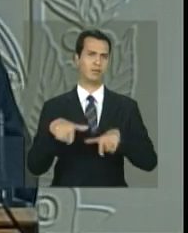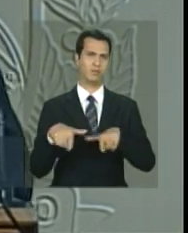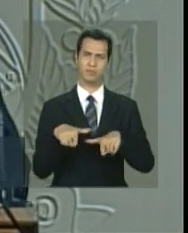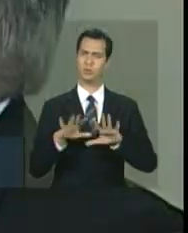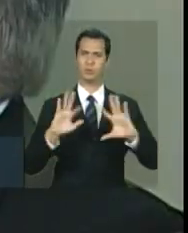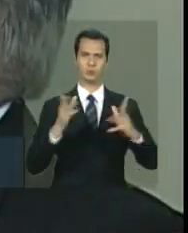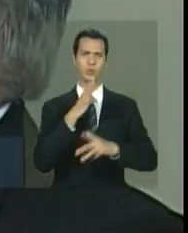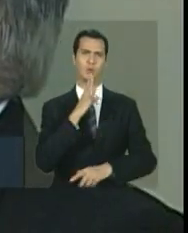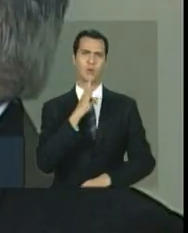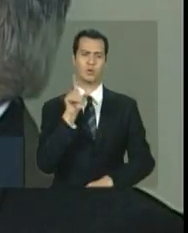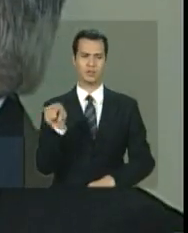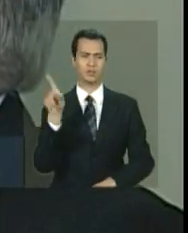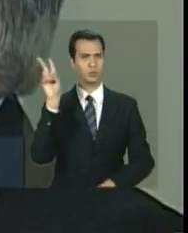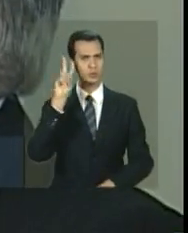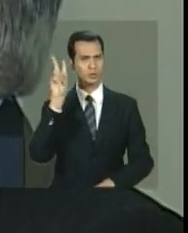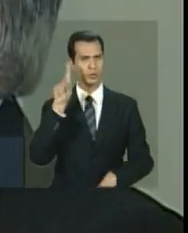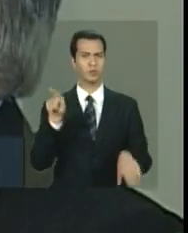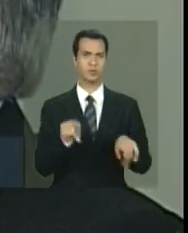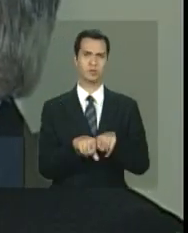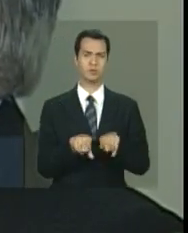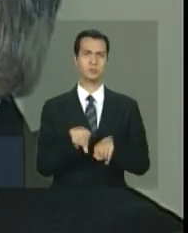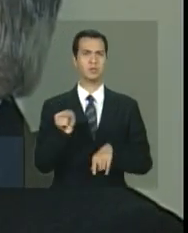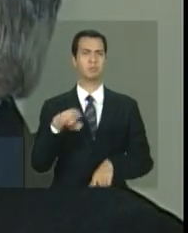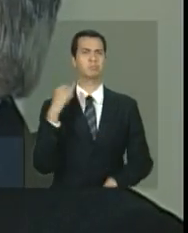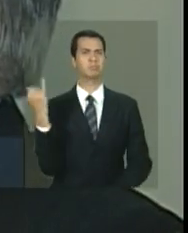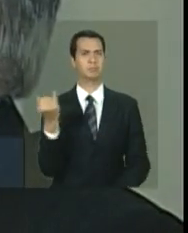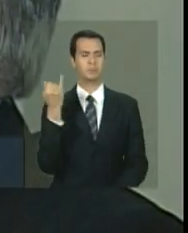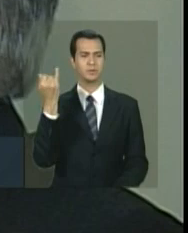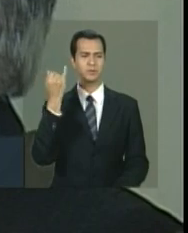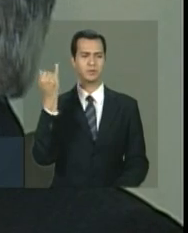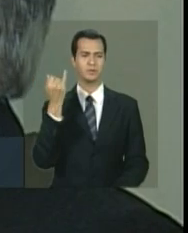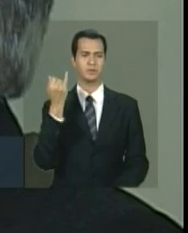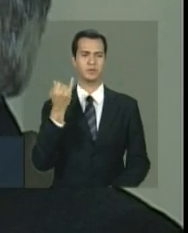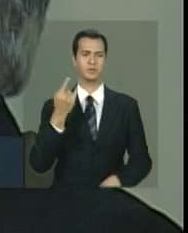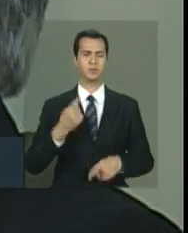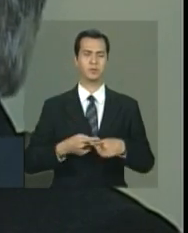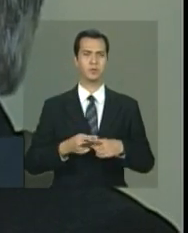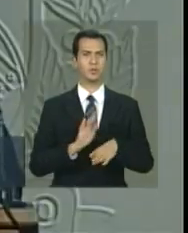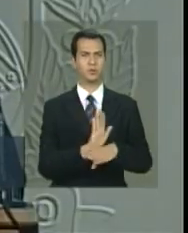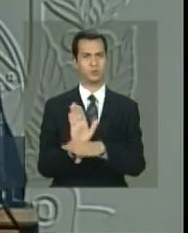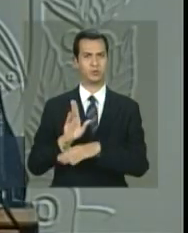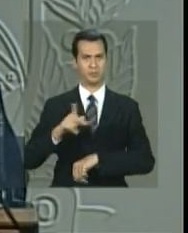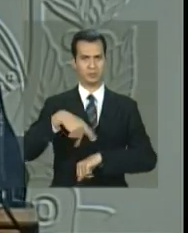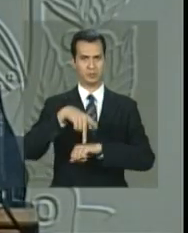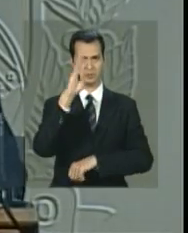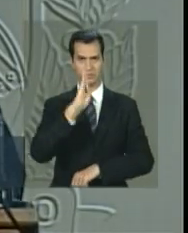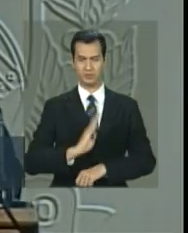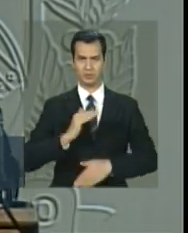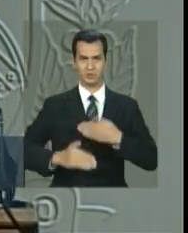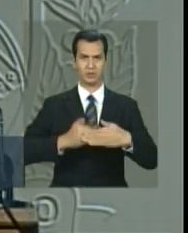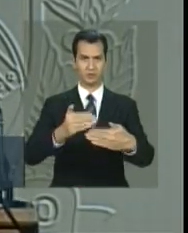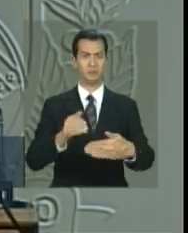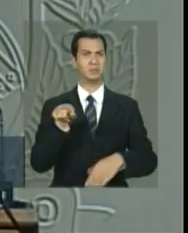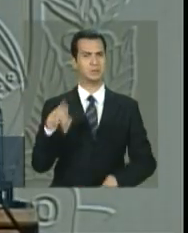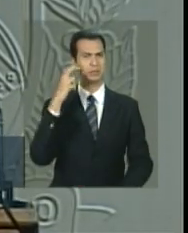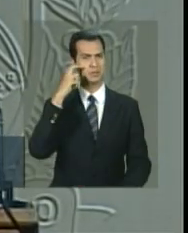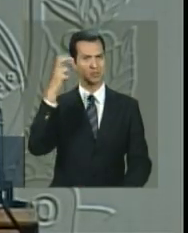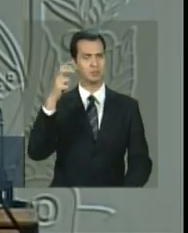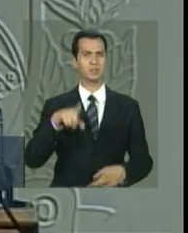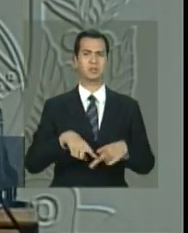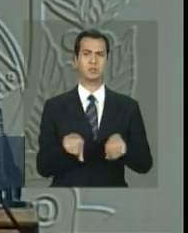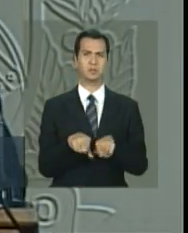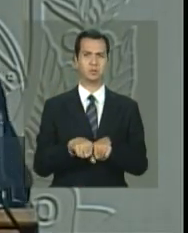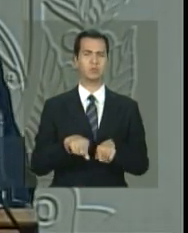sua história, em relação à sua importância para o desenvolvimento do nosso país. Com sua inteligência, sua